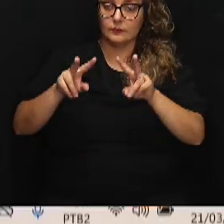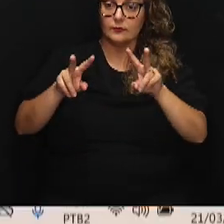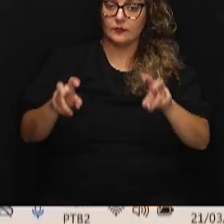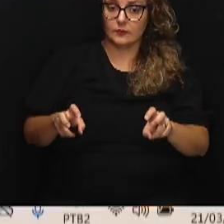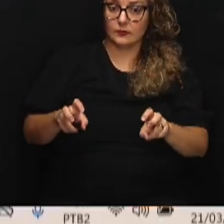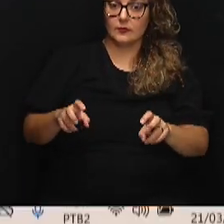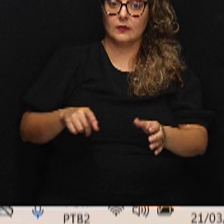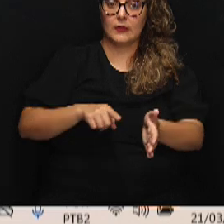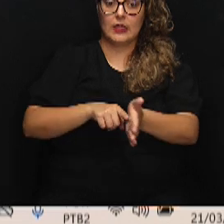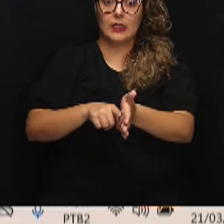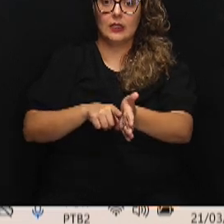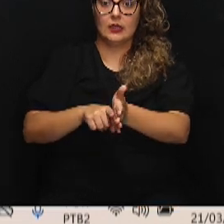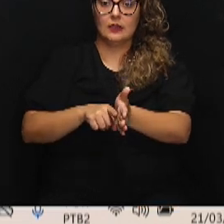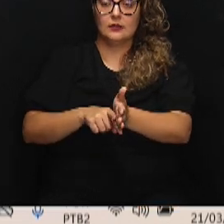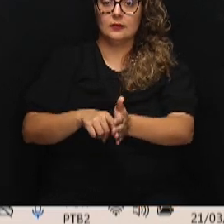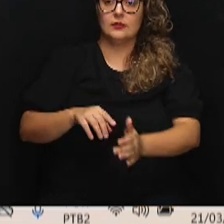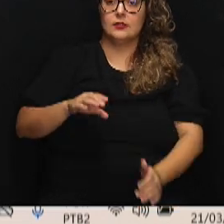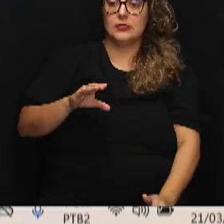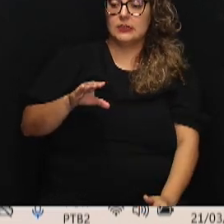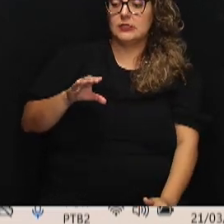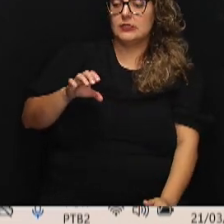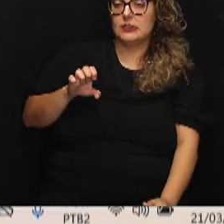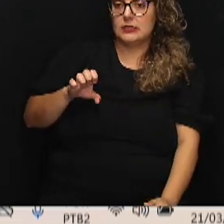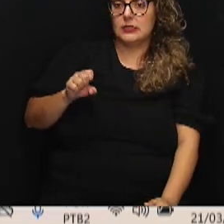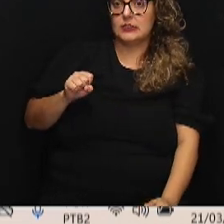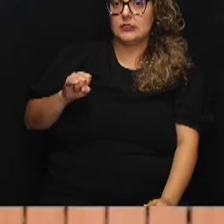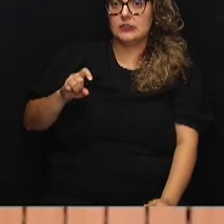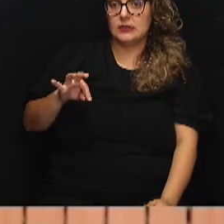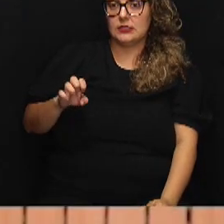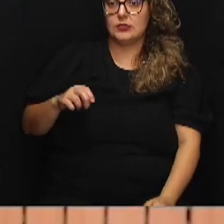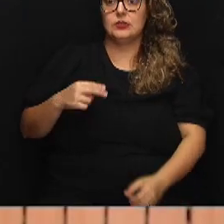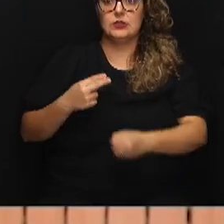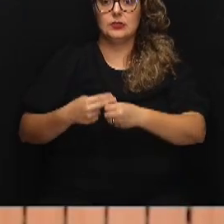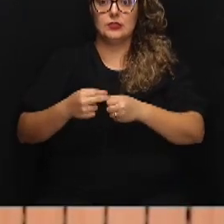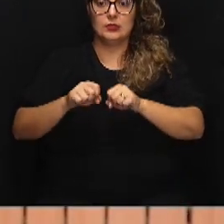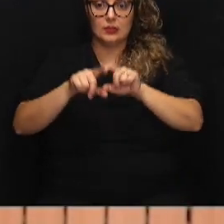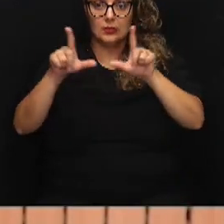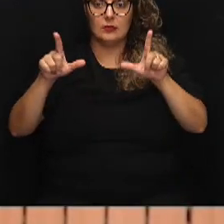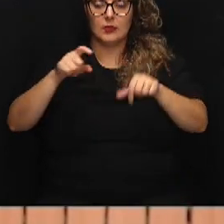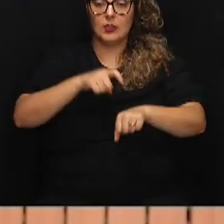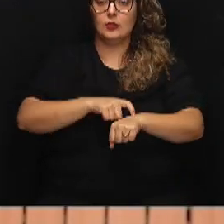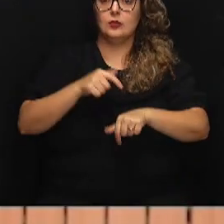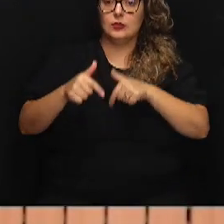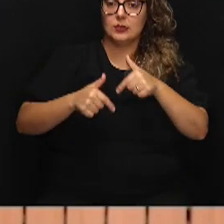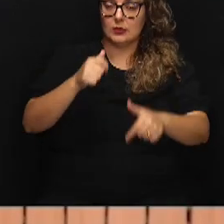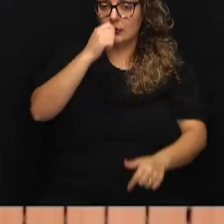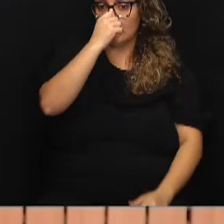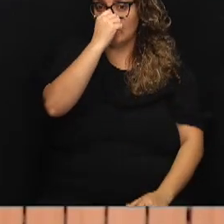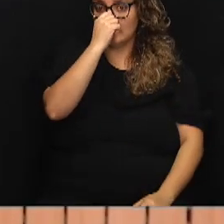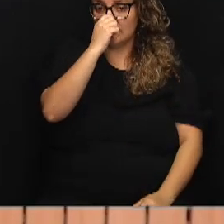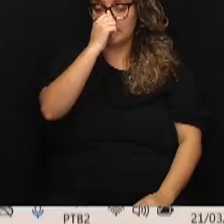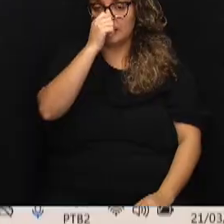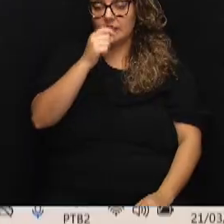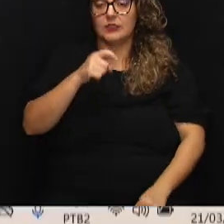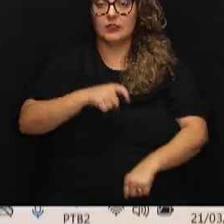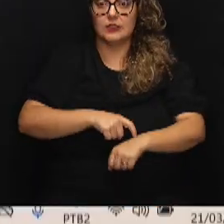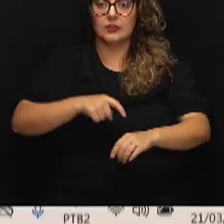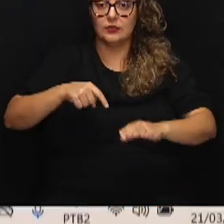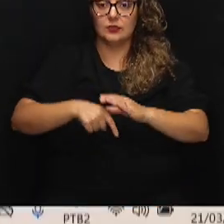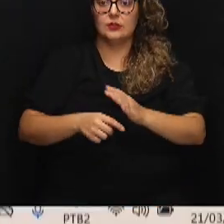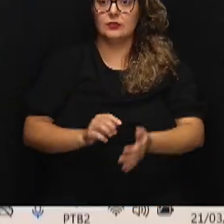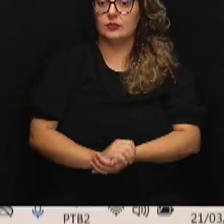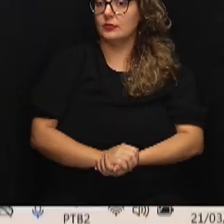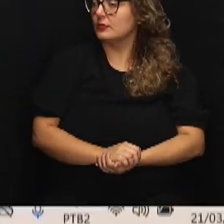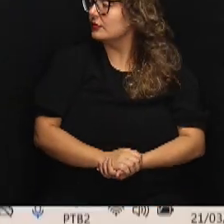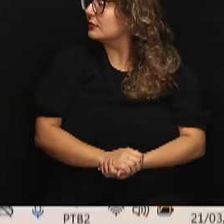foi a pesquisadora do CESIT da Unicamp, destacando o tempo de trabalho e a intensidade dele. Para a